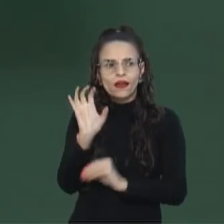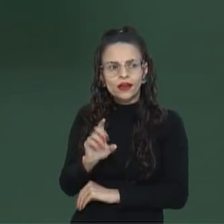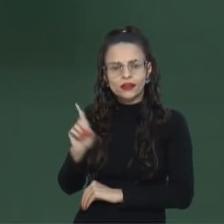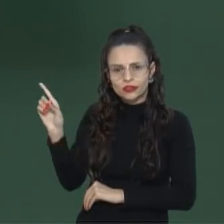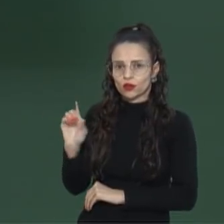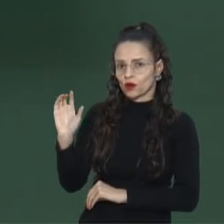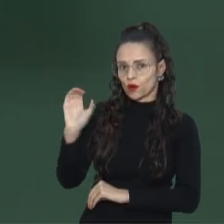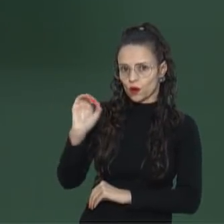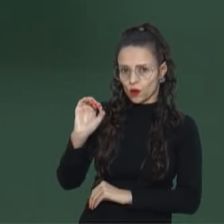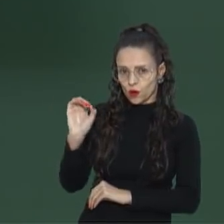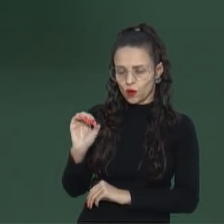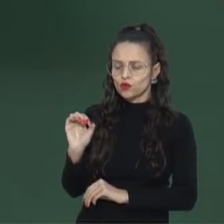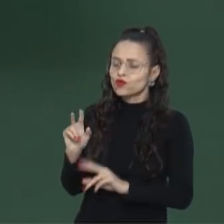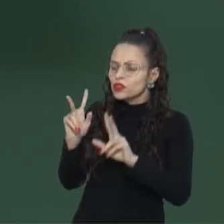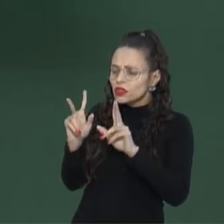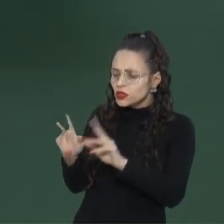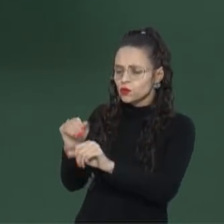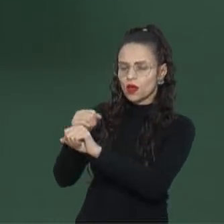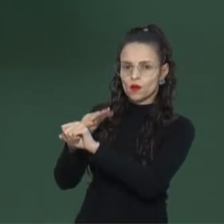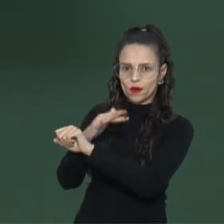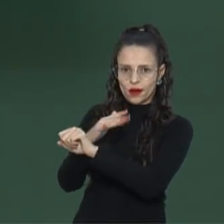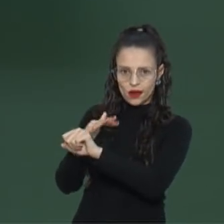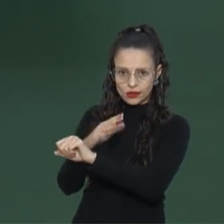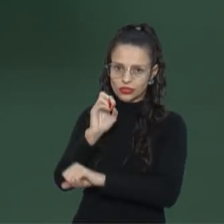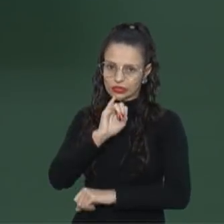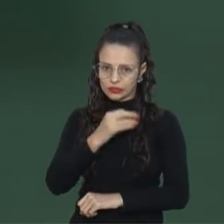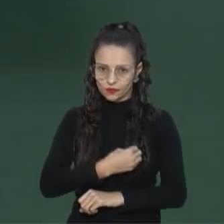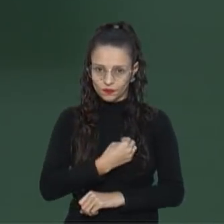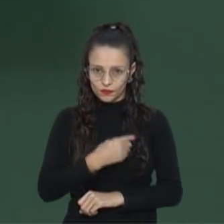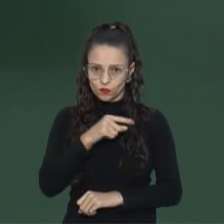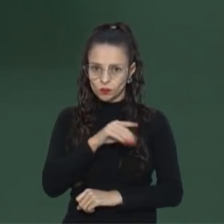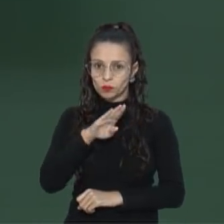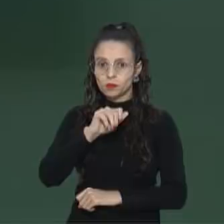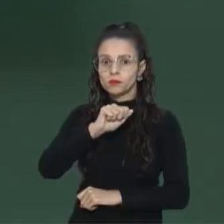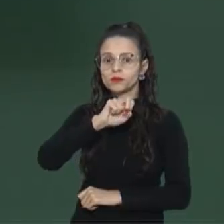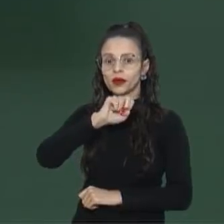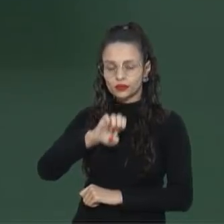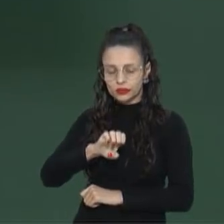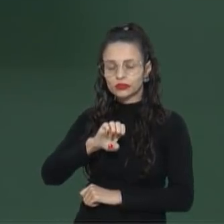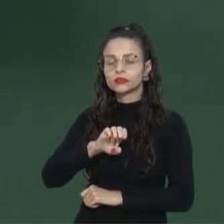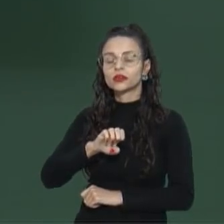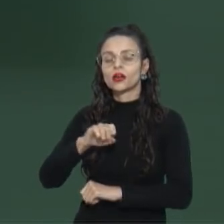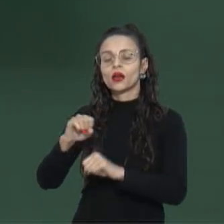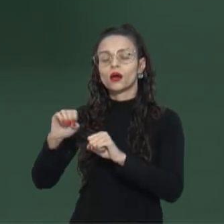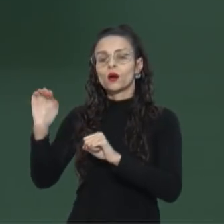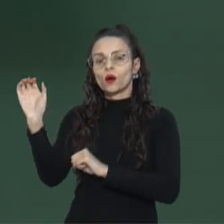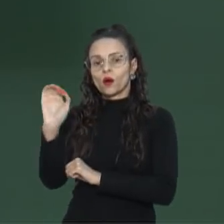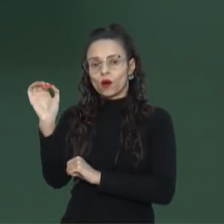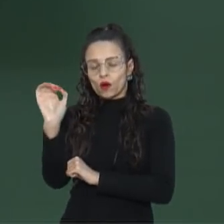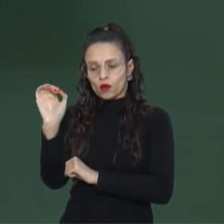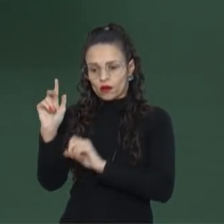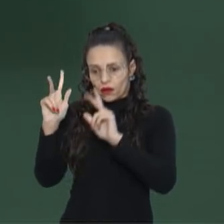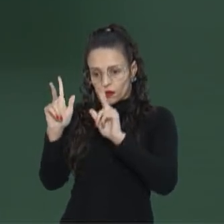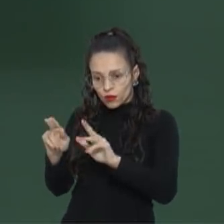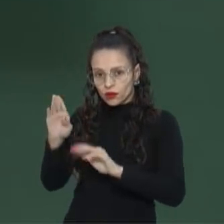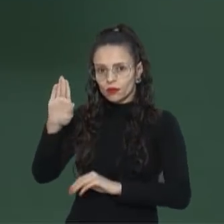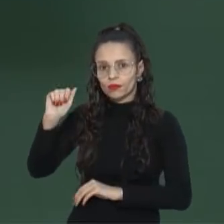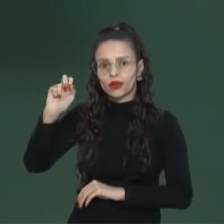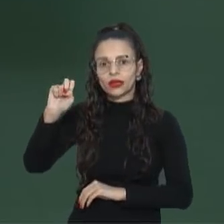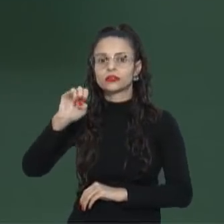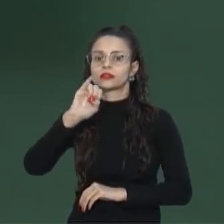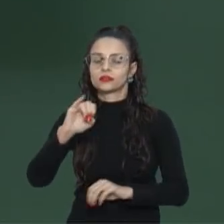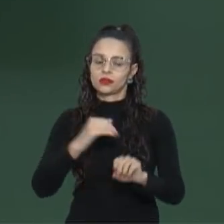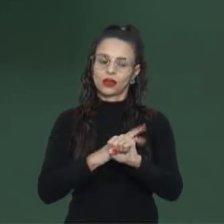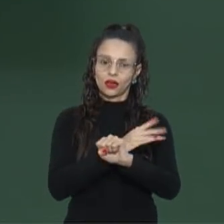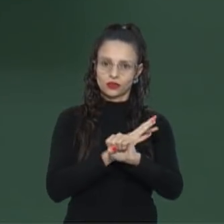óxido vai se comportar como um ácido na presença da base e que o óxido vai se comportar como uma base na presença do